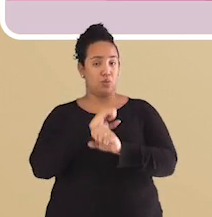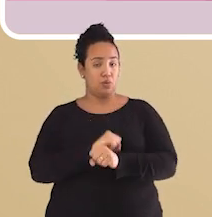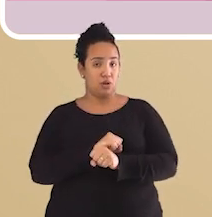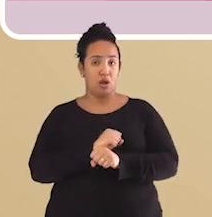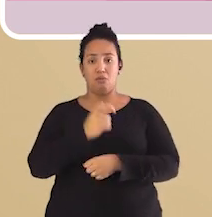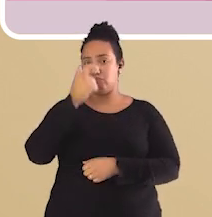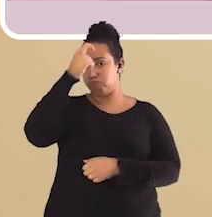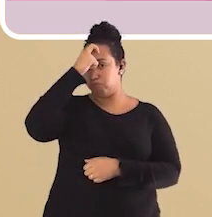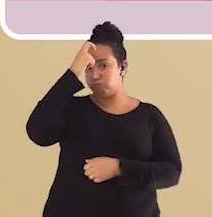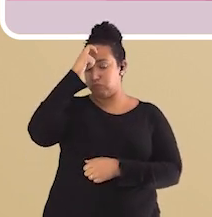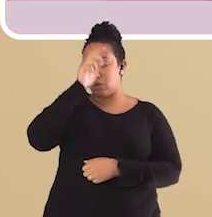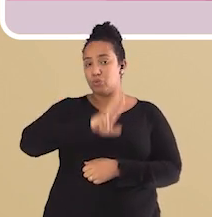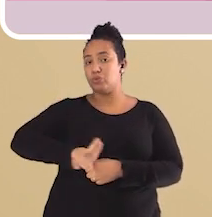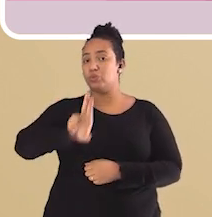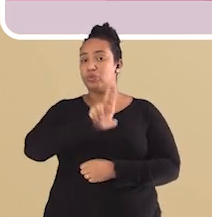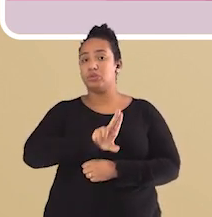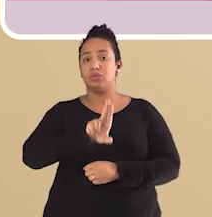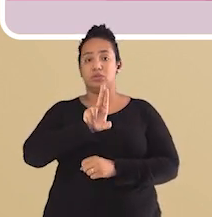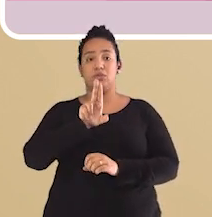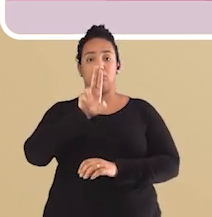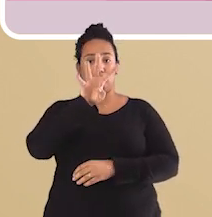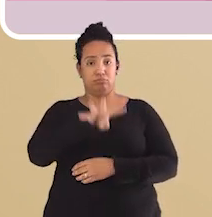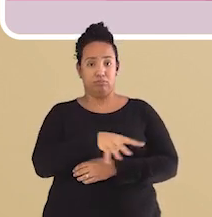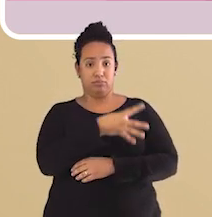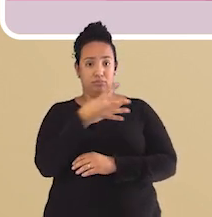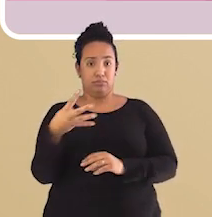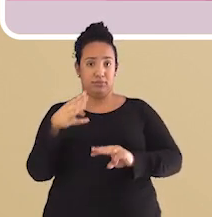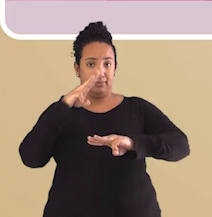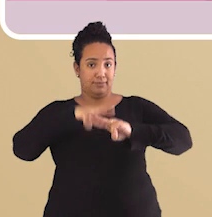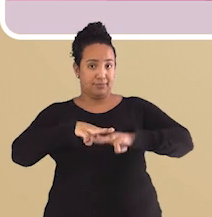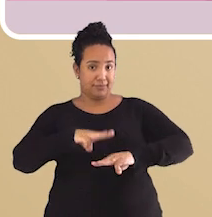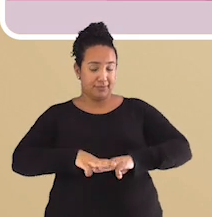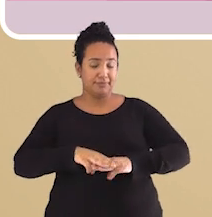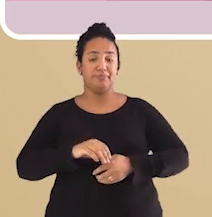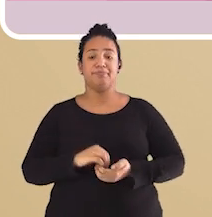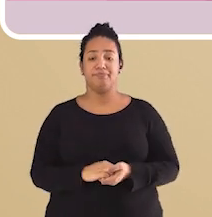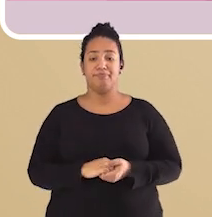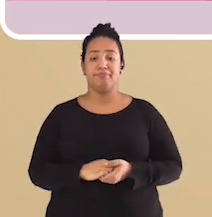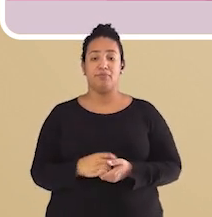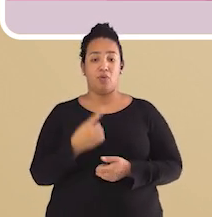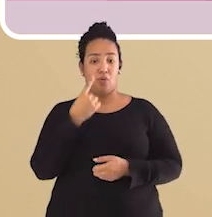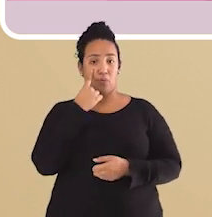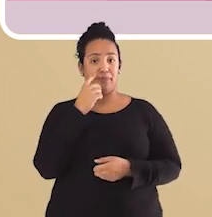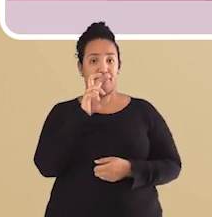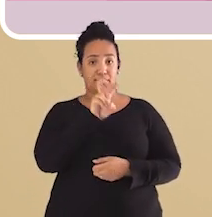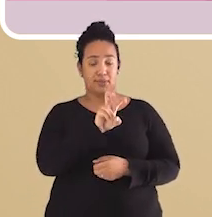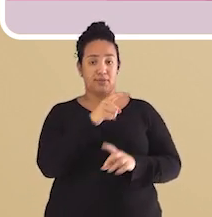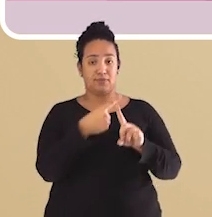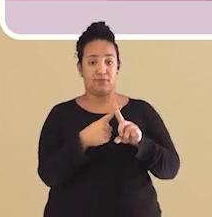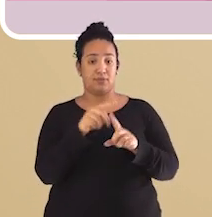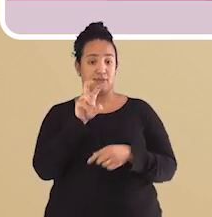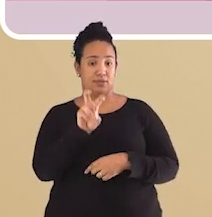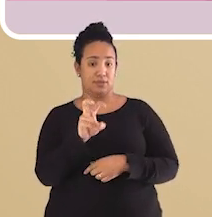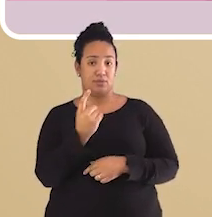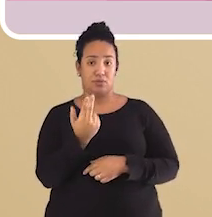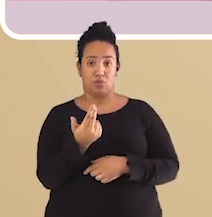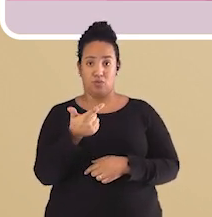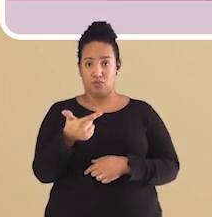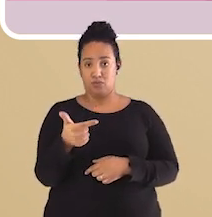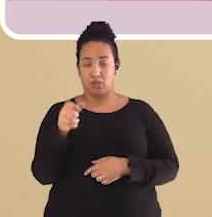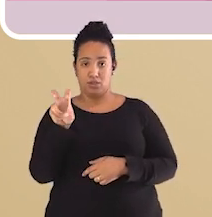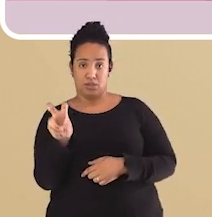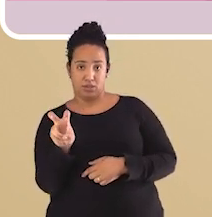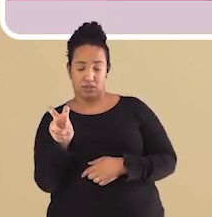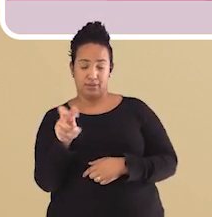de cabeça por meio da tabuada. Vamos lá? Vamos fazer 5 vezes 5, que é igual a